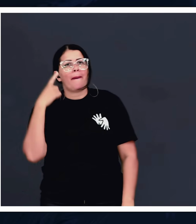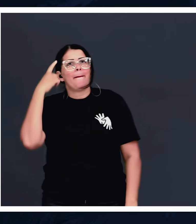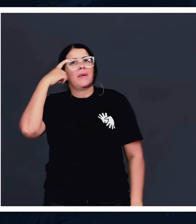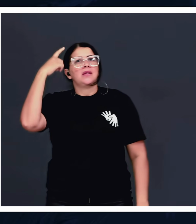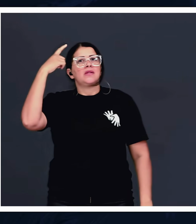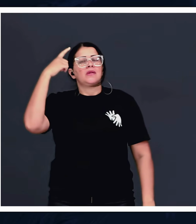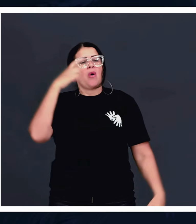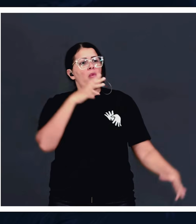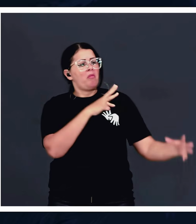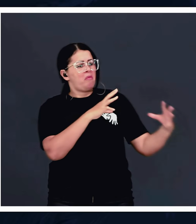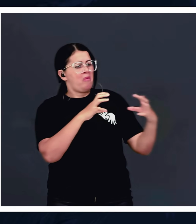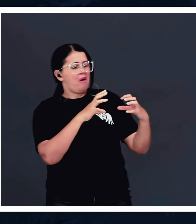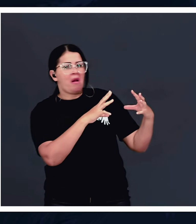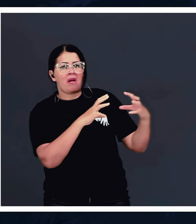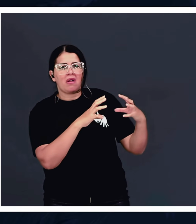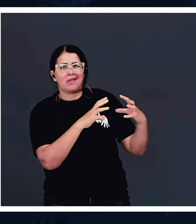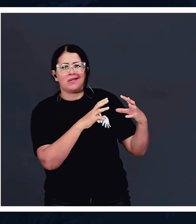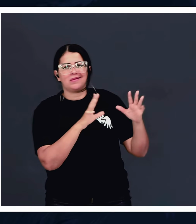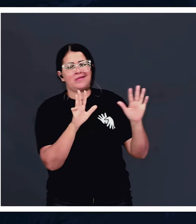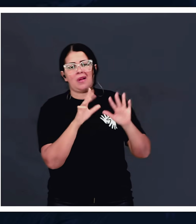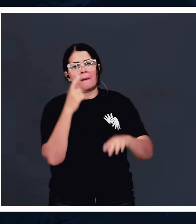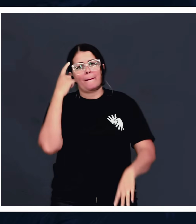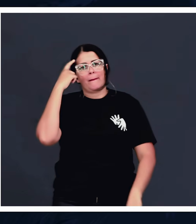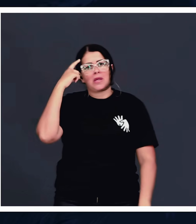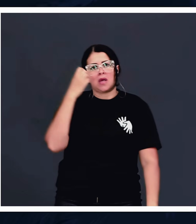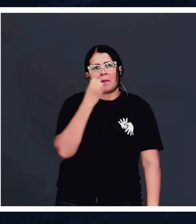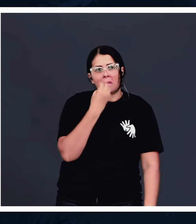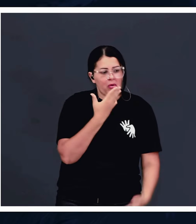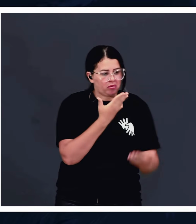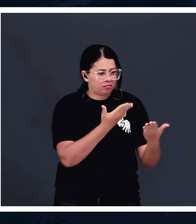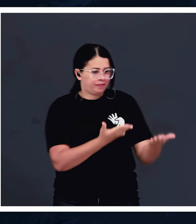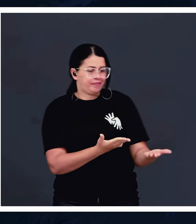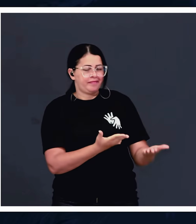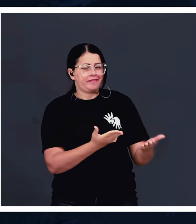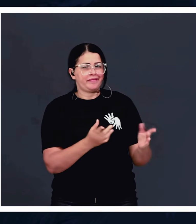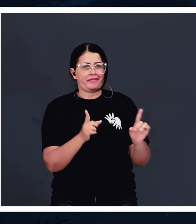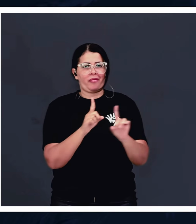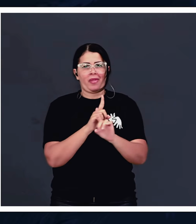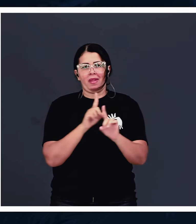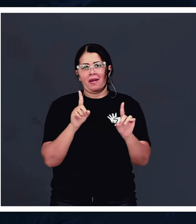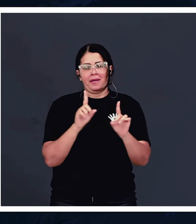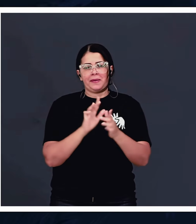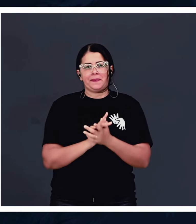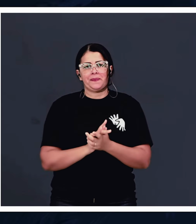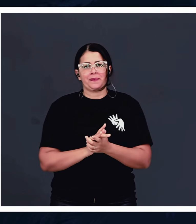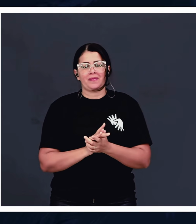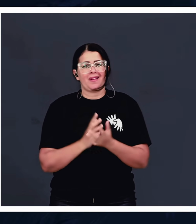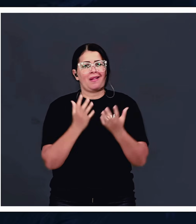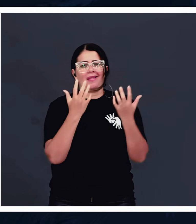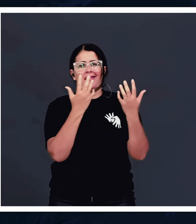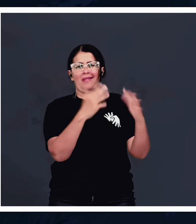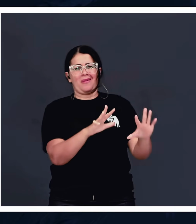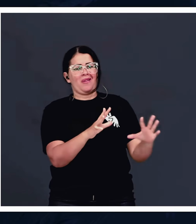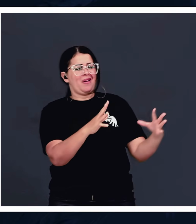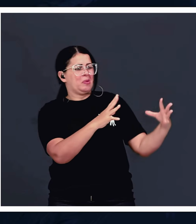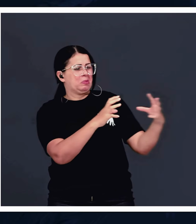Quando você pensa conflito, não tem como pensar que conflito é algo bom. A gente não quer